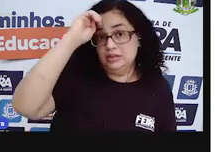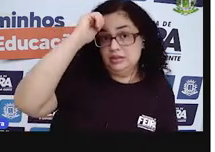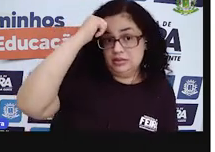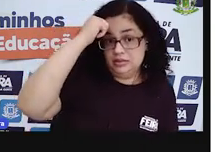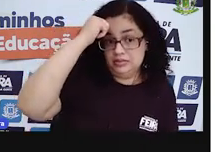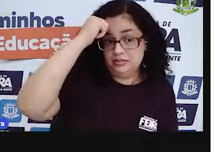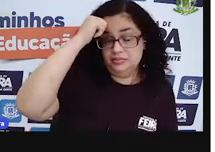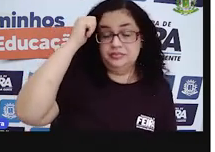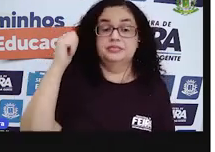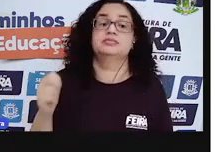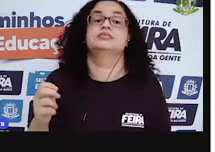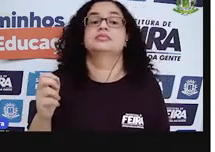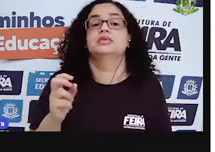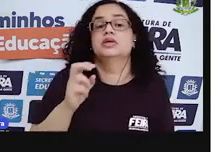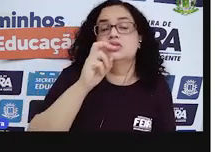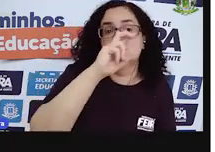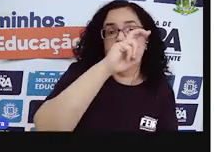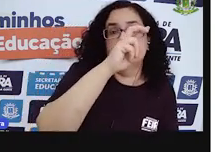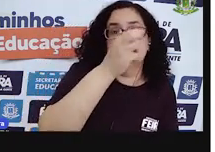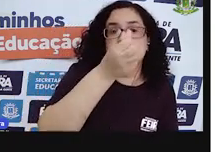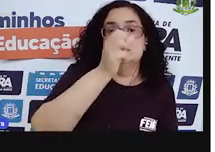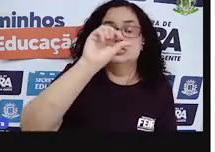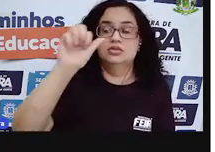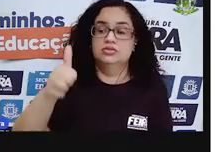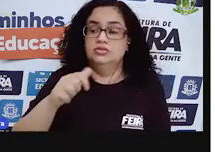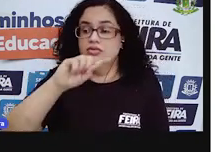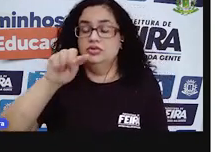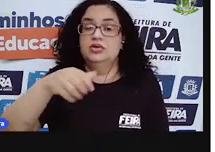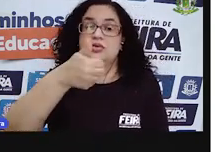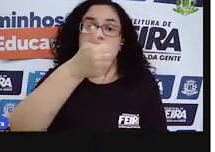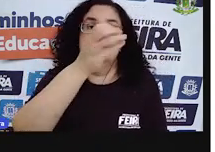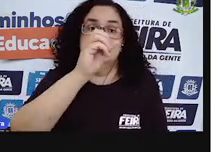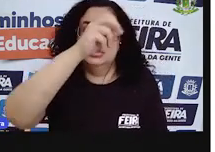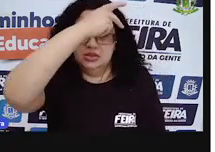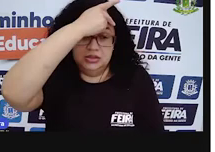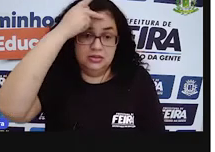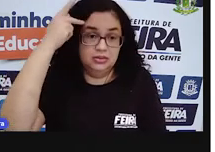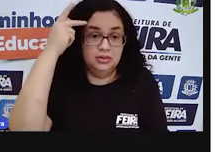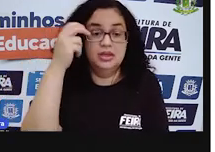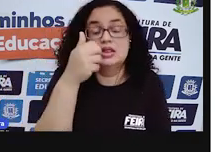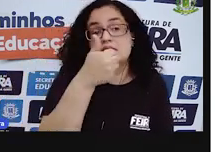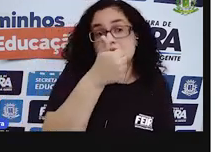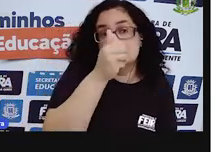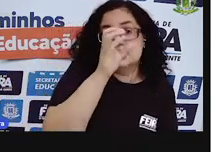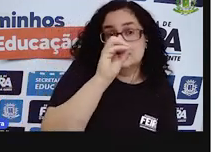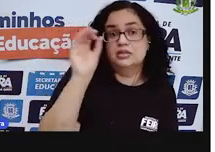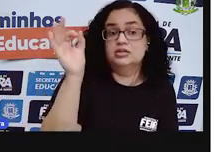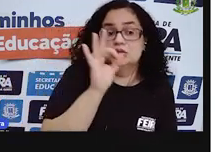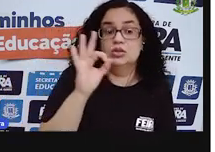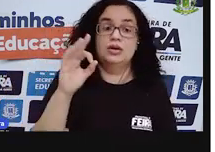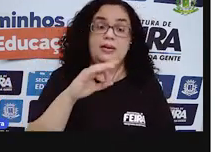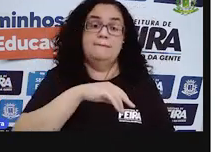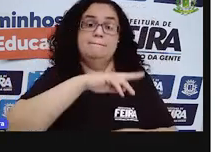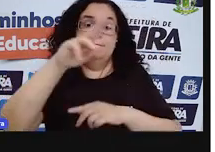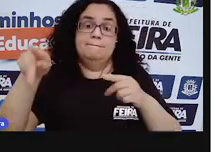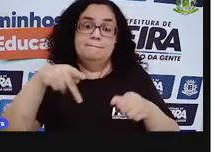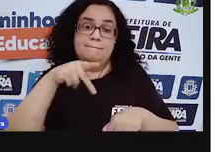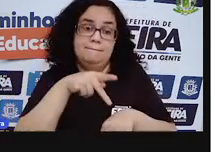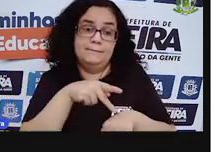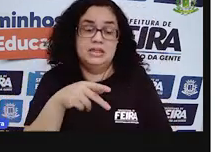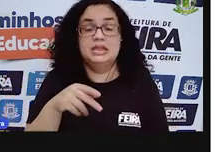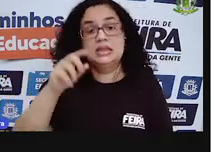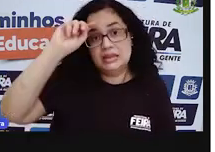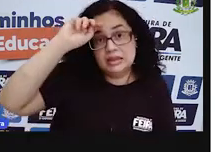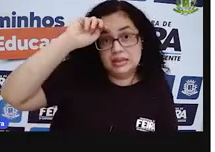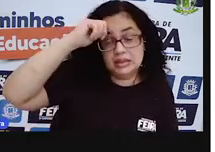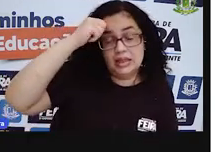negras 56, 10 pessoas Ben 10 por cento das pessoas do nosso país se